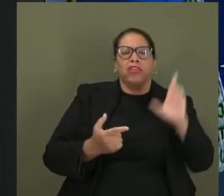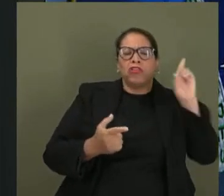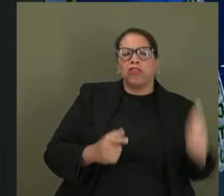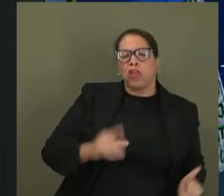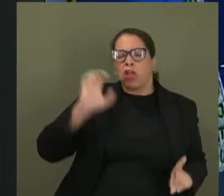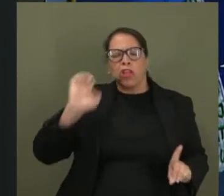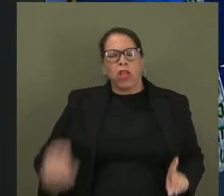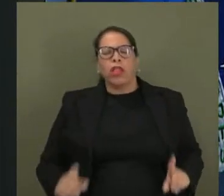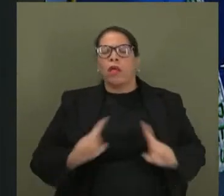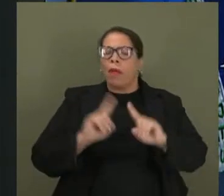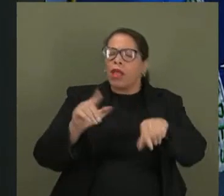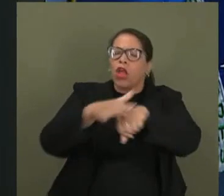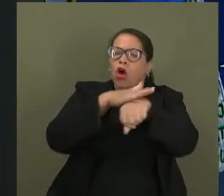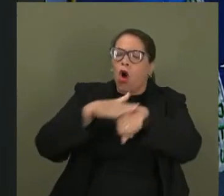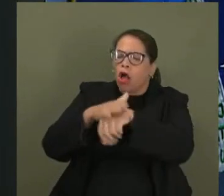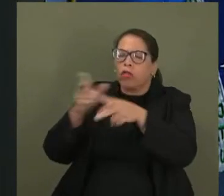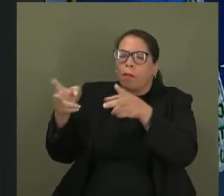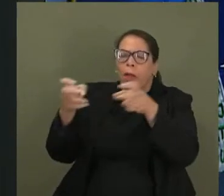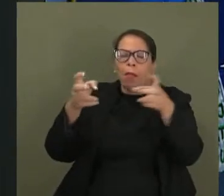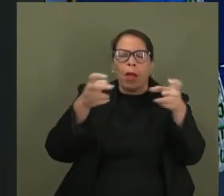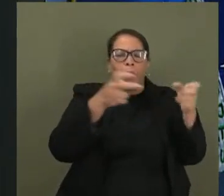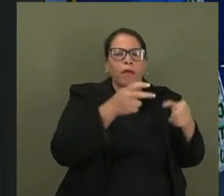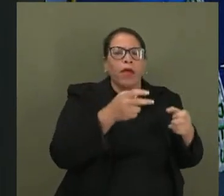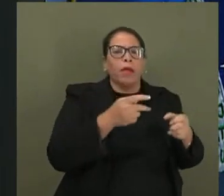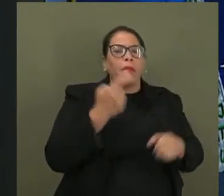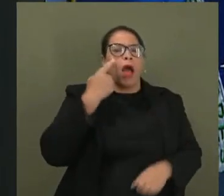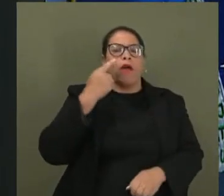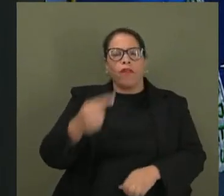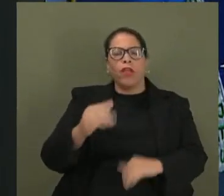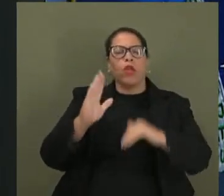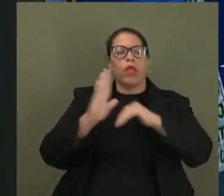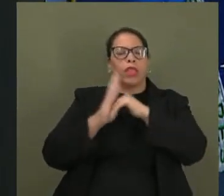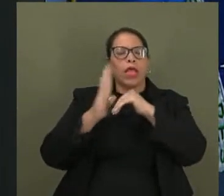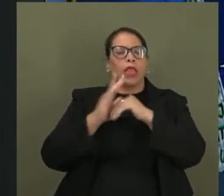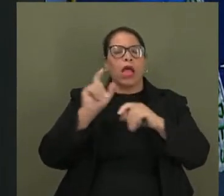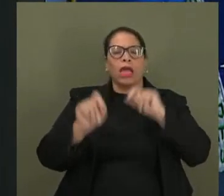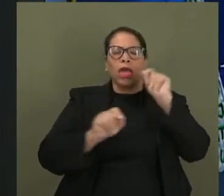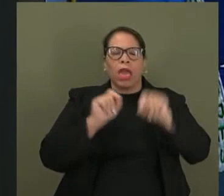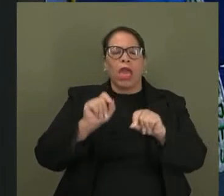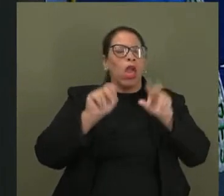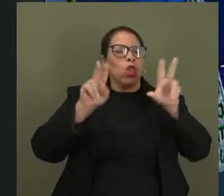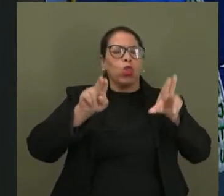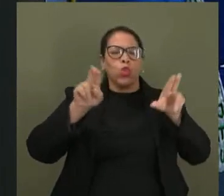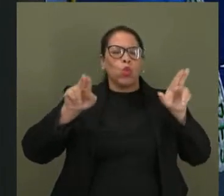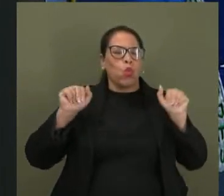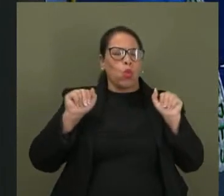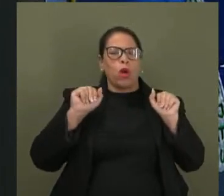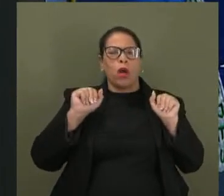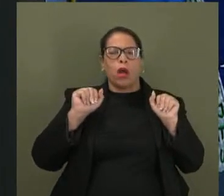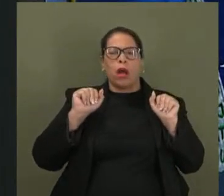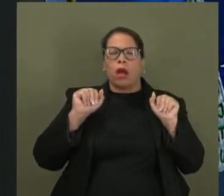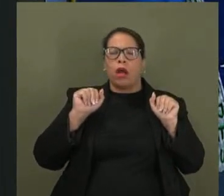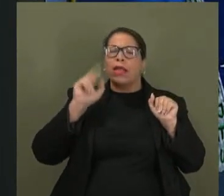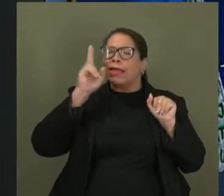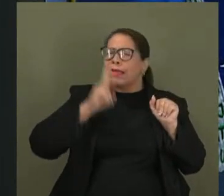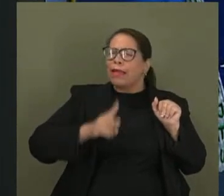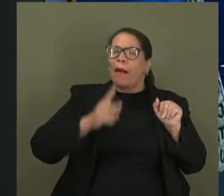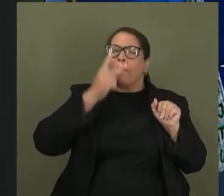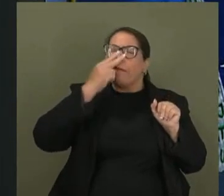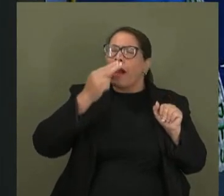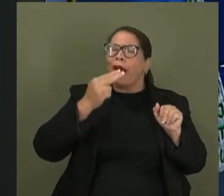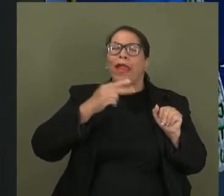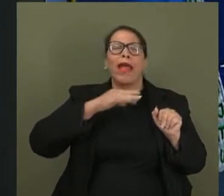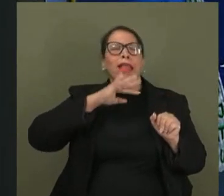delas. E vejo tristemente que a imagem dessa casa nunca esteve tão mal avaliada